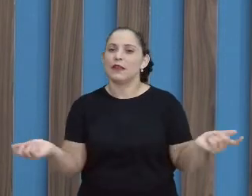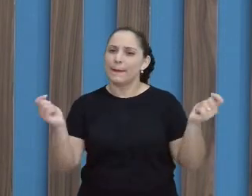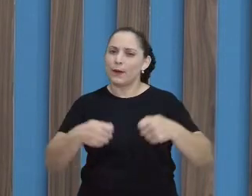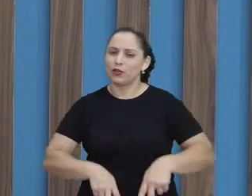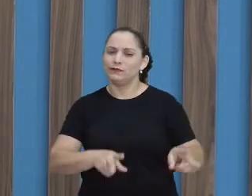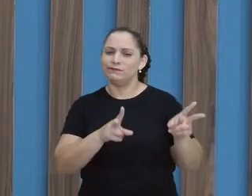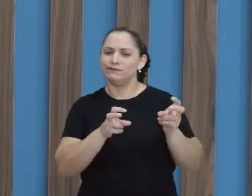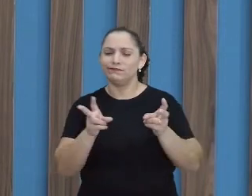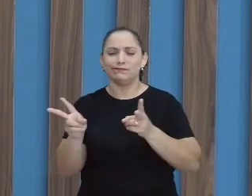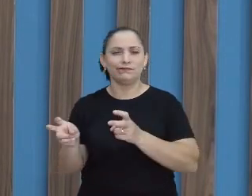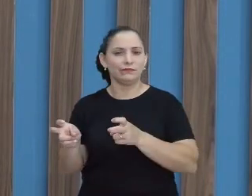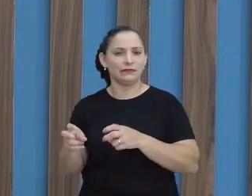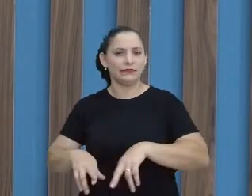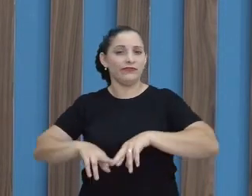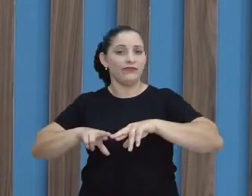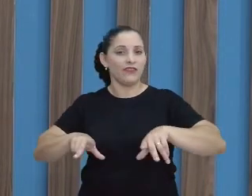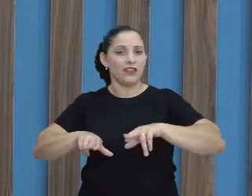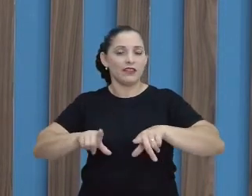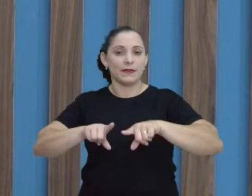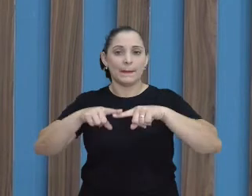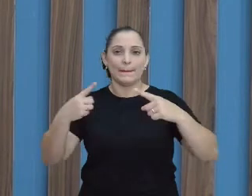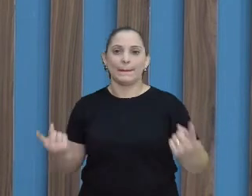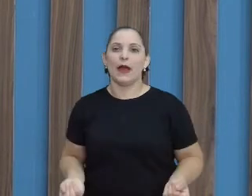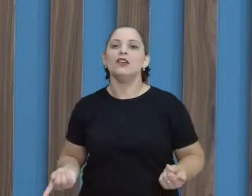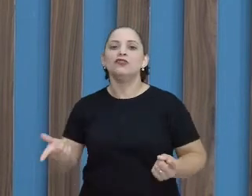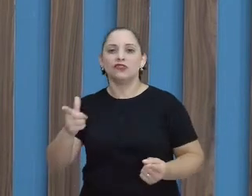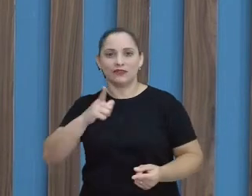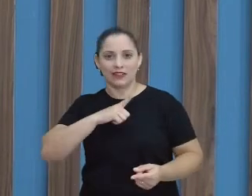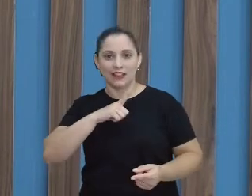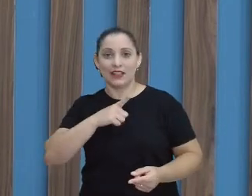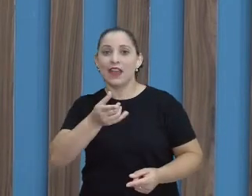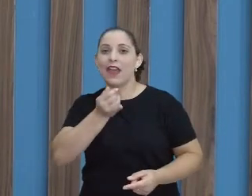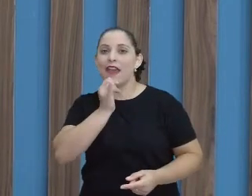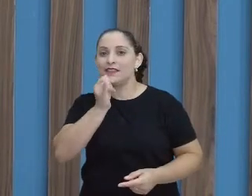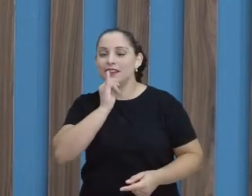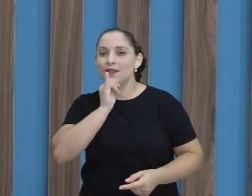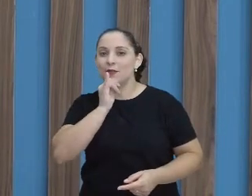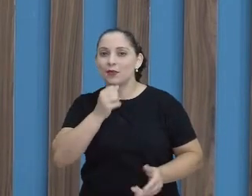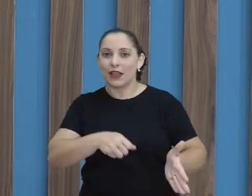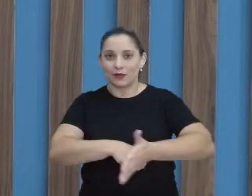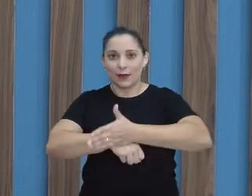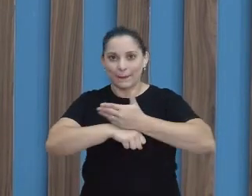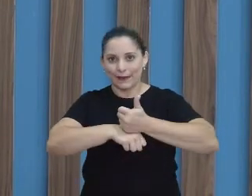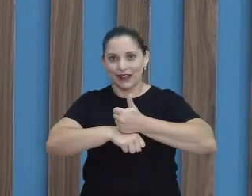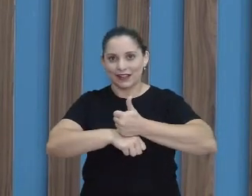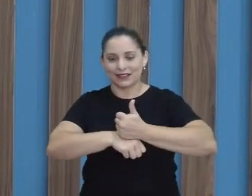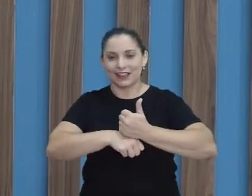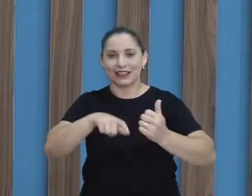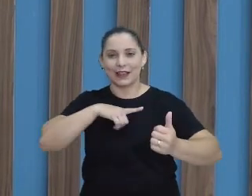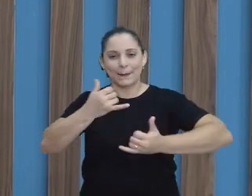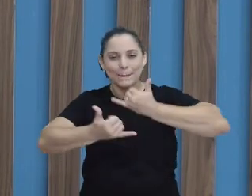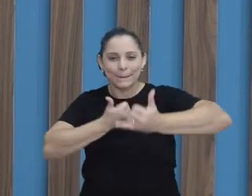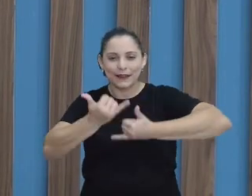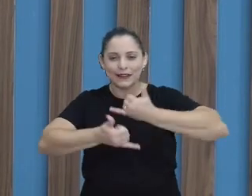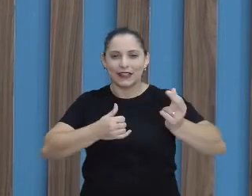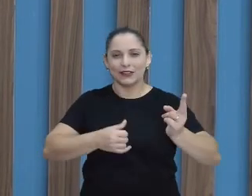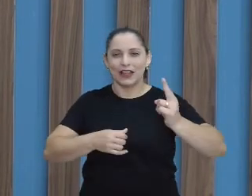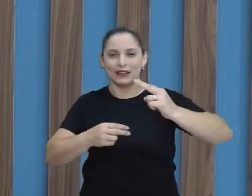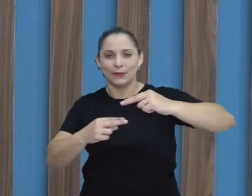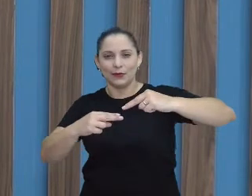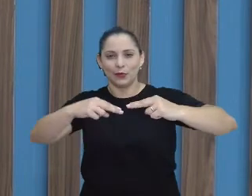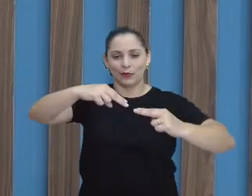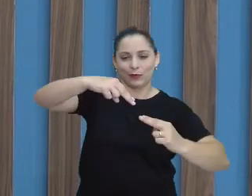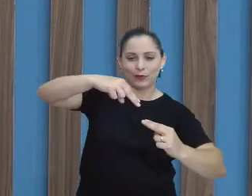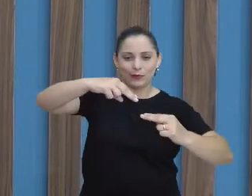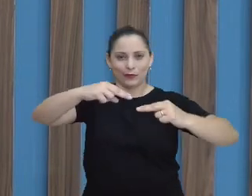mais balança, né? Mas uma gangorrazinha num parque, você consegue ver e a gente já consegue ter essa ideia aí de